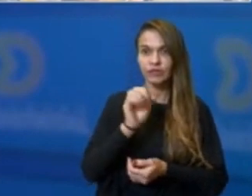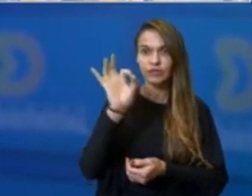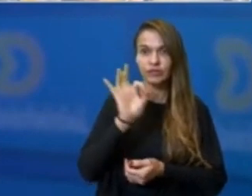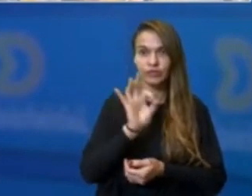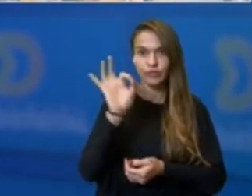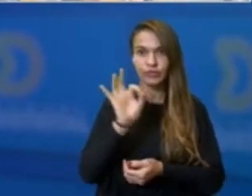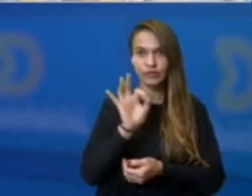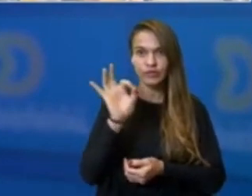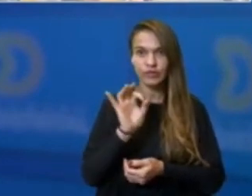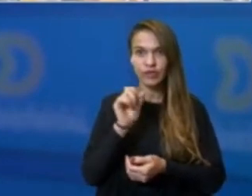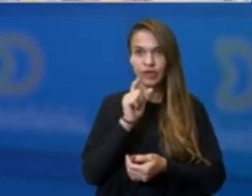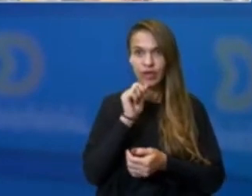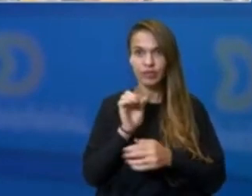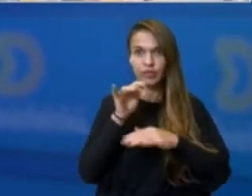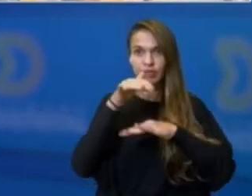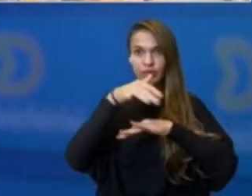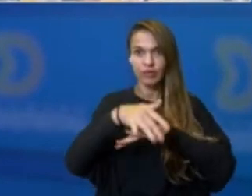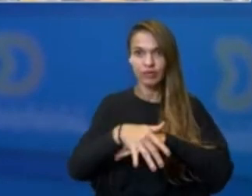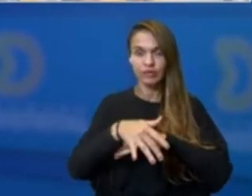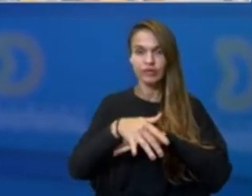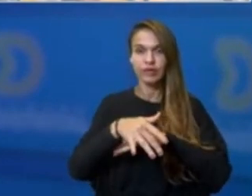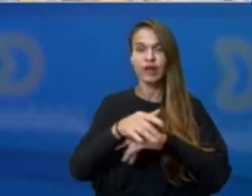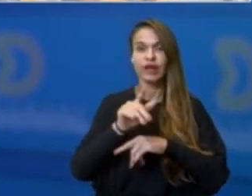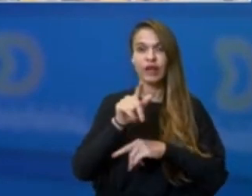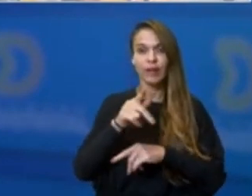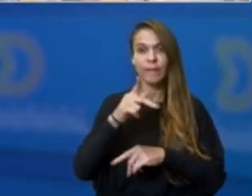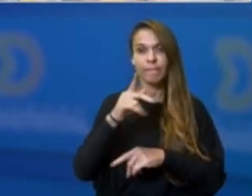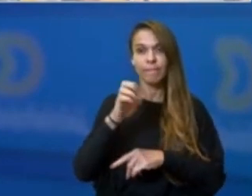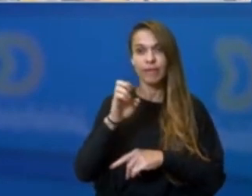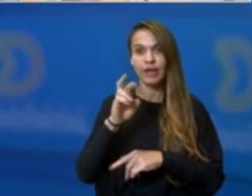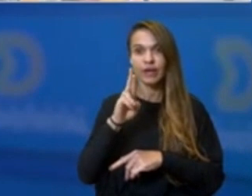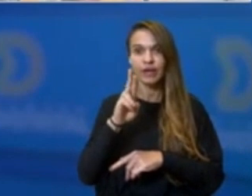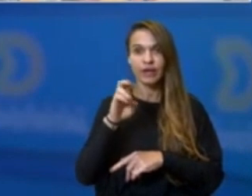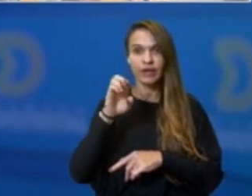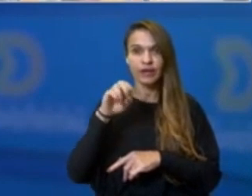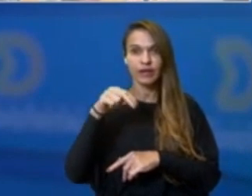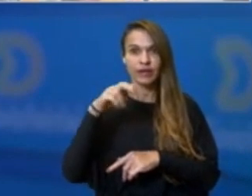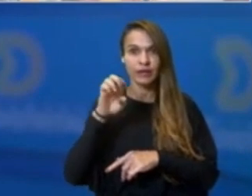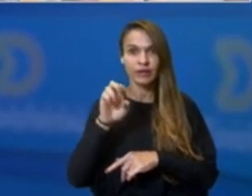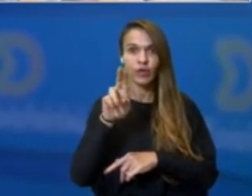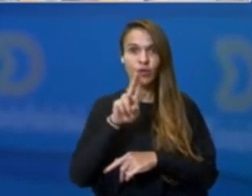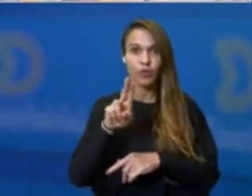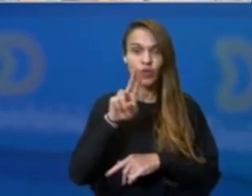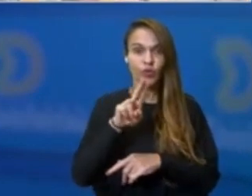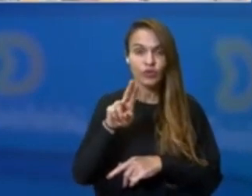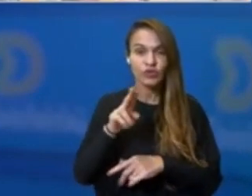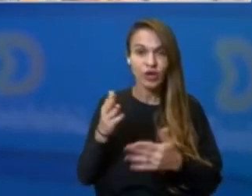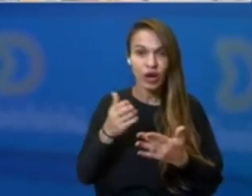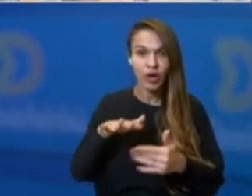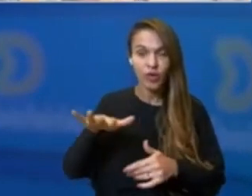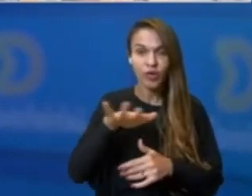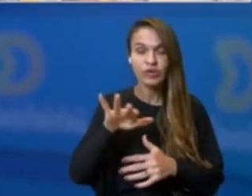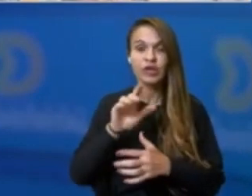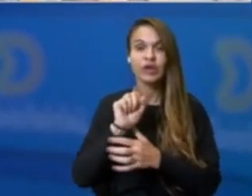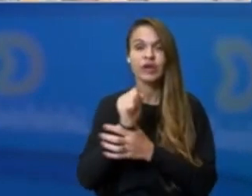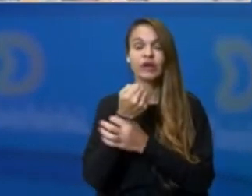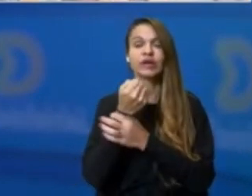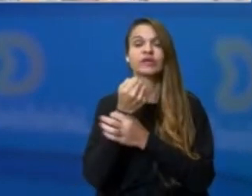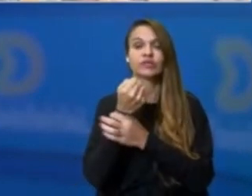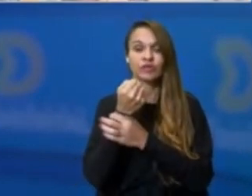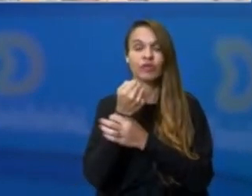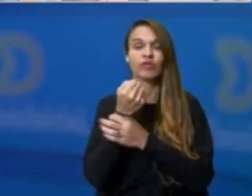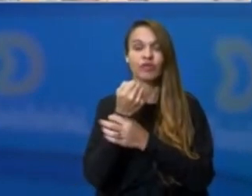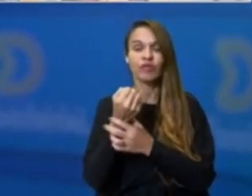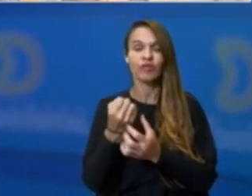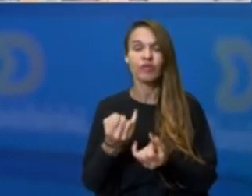são perenes, ou seja, o uso atual da área ainda está garantindo uma grande quantidade de